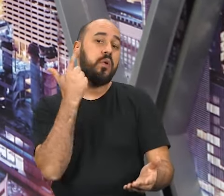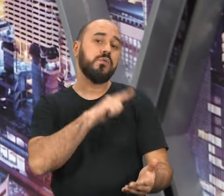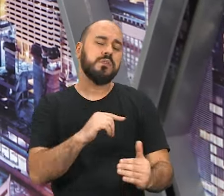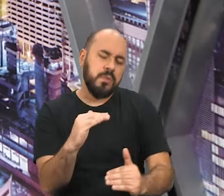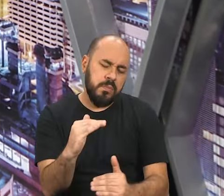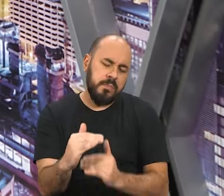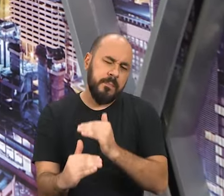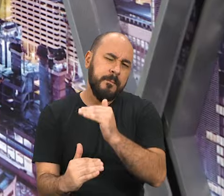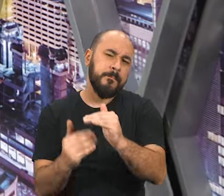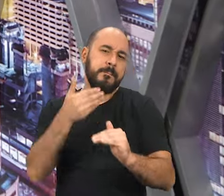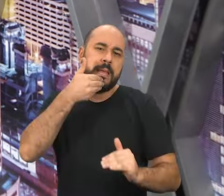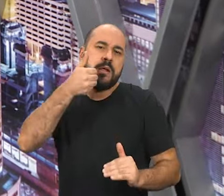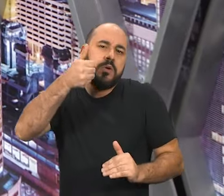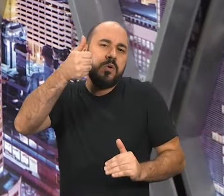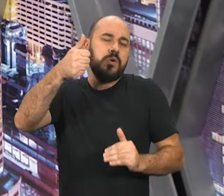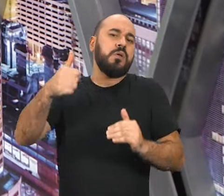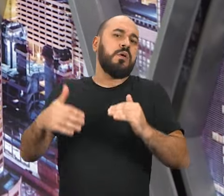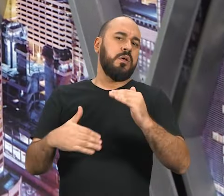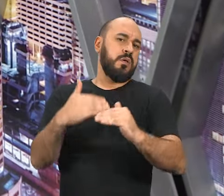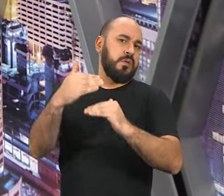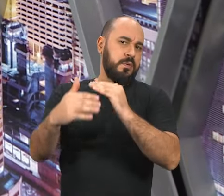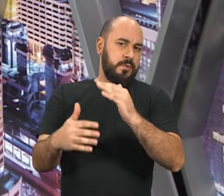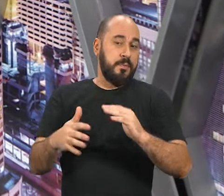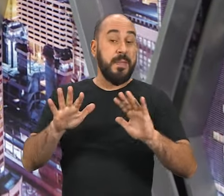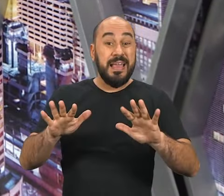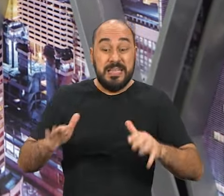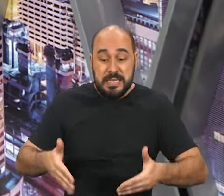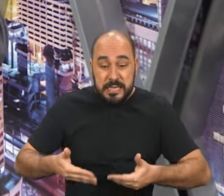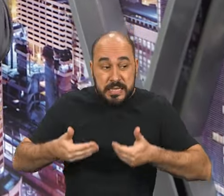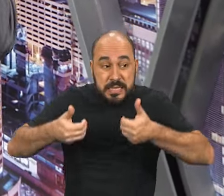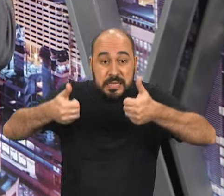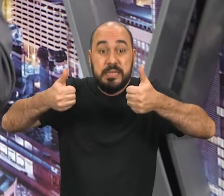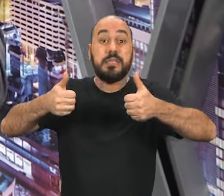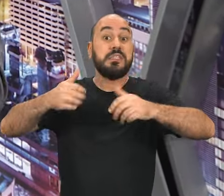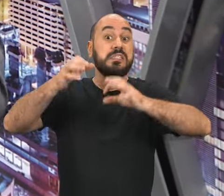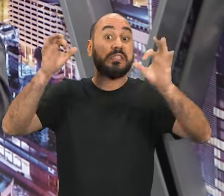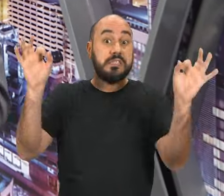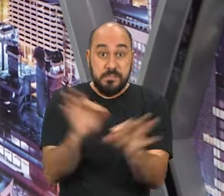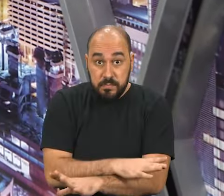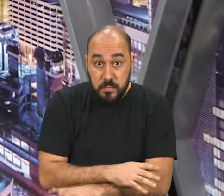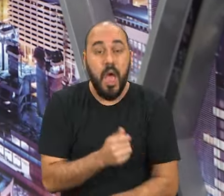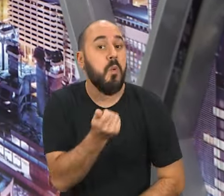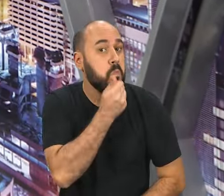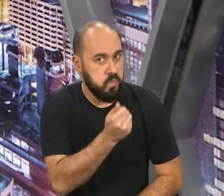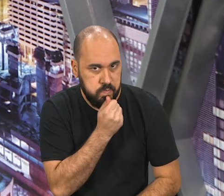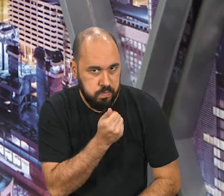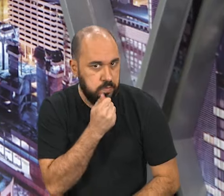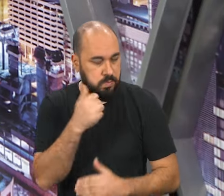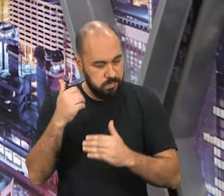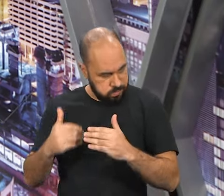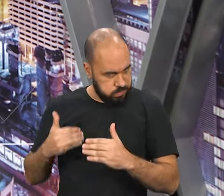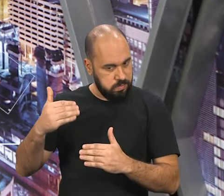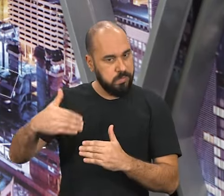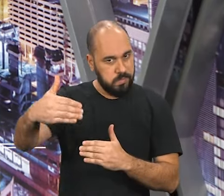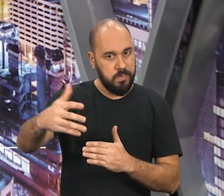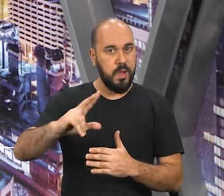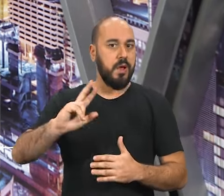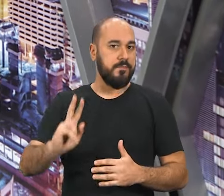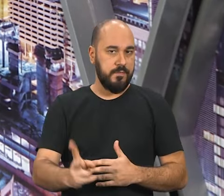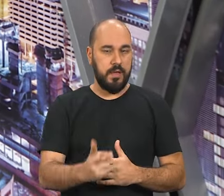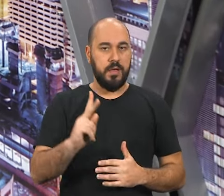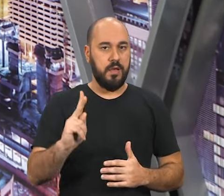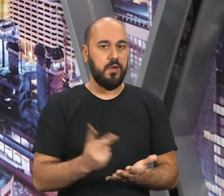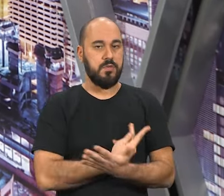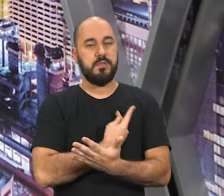a ferida mortal ainda não está totalmente curada, porque quando for totalmente curada, aí vai se cumprir aqui, ó,